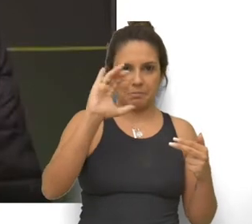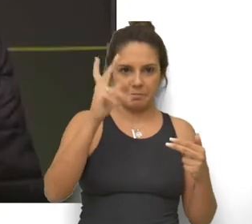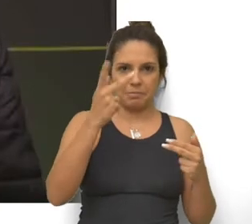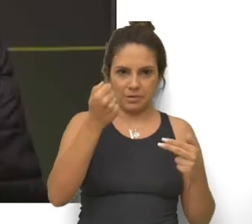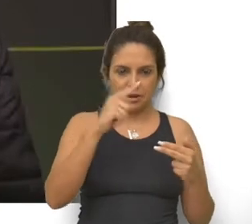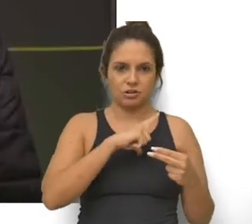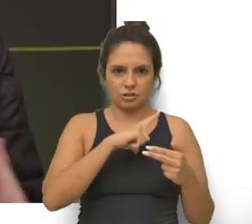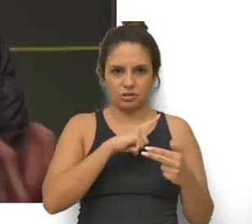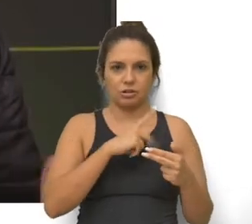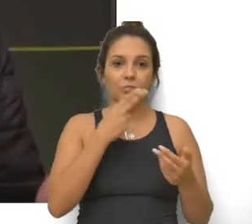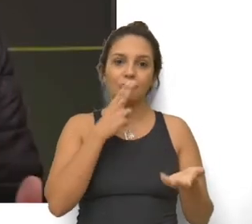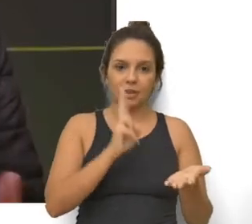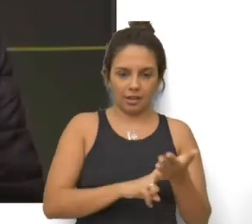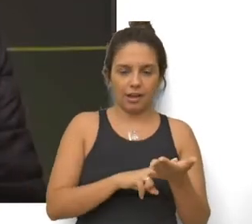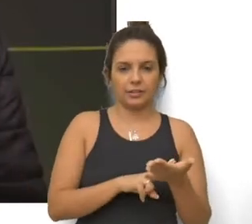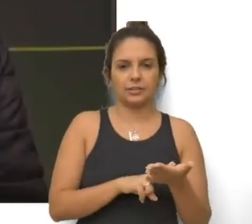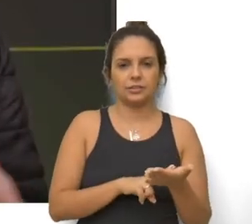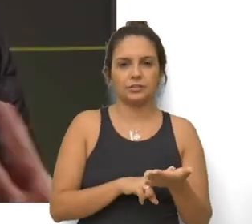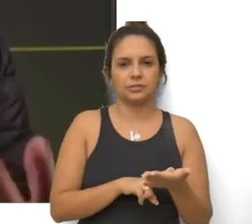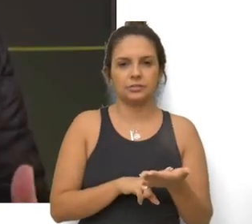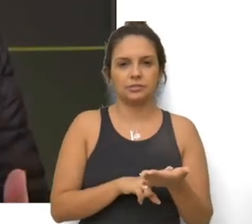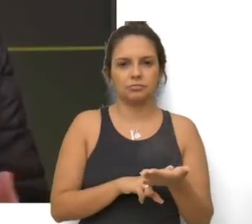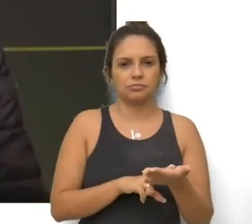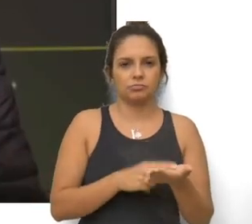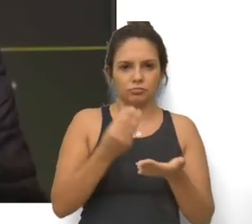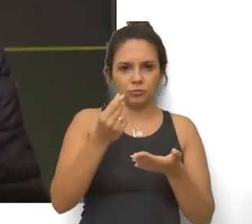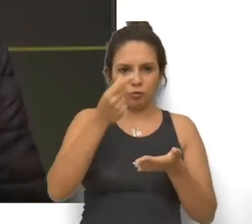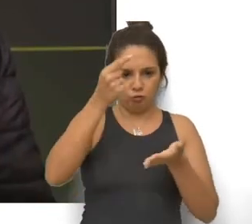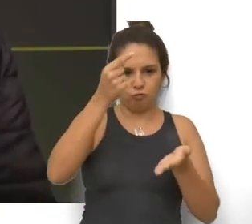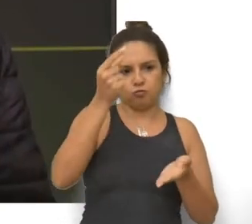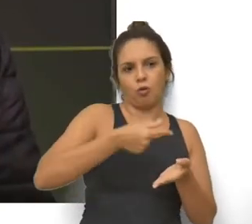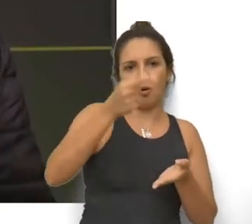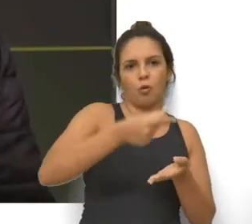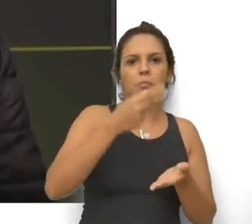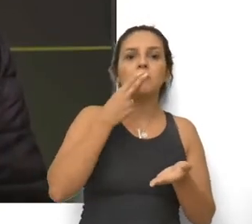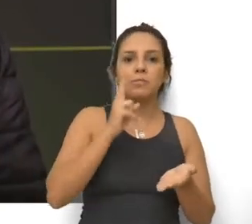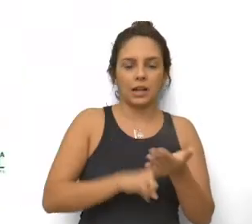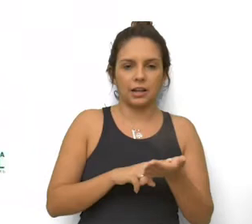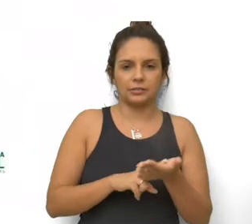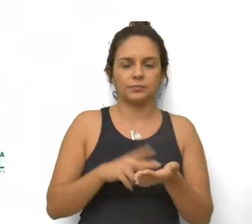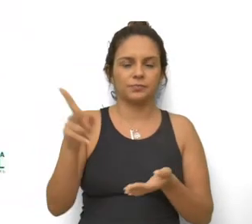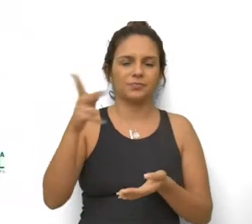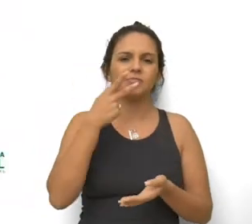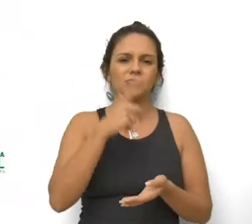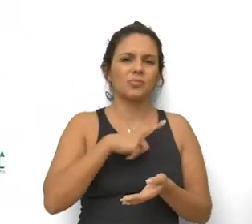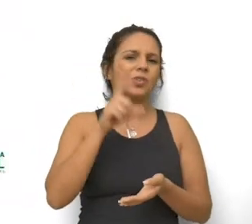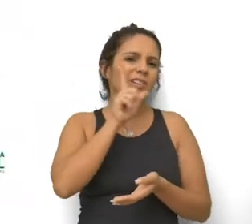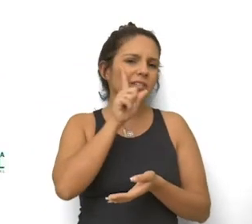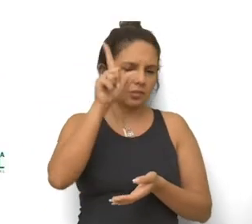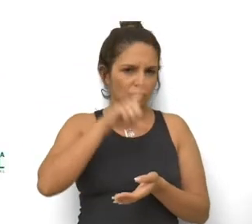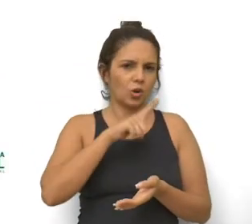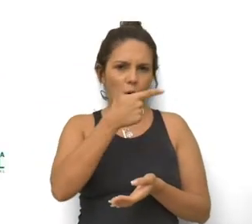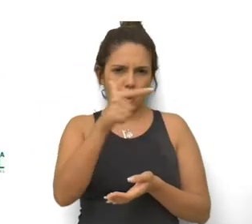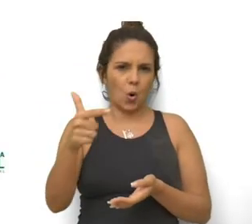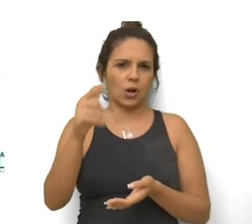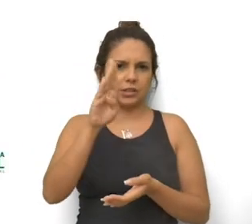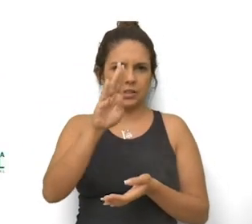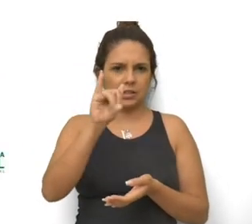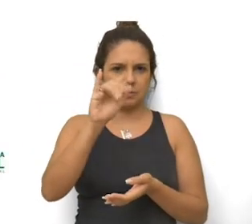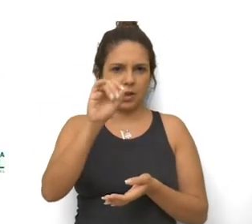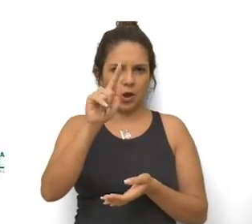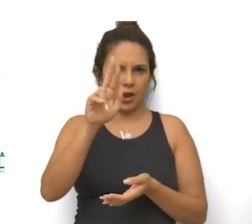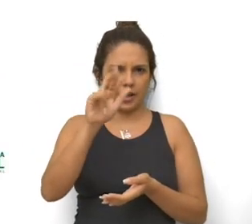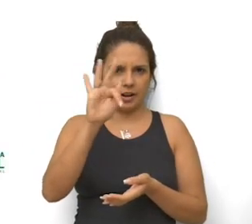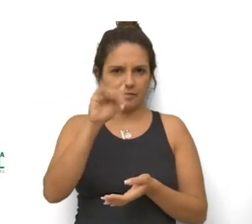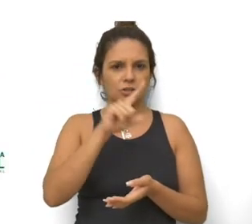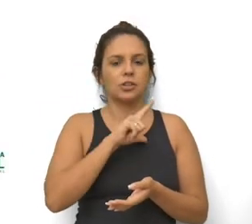cartas, então, é um volume gigantesco, né? Nos Estados Unidos tinha outras biografias, né?